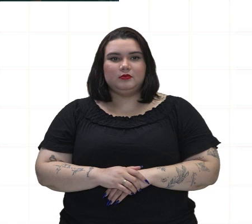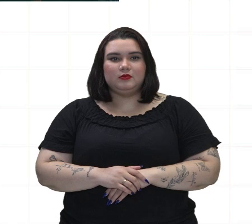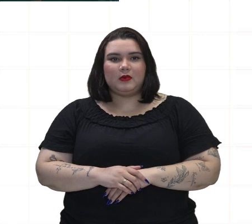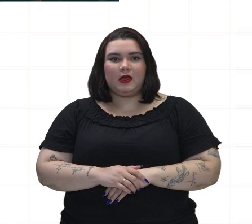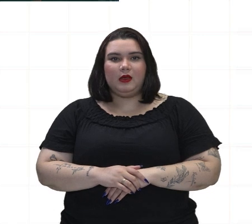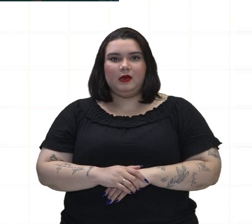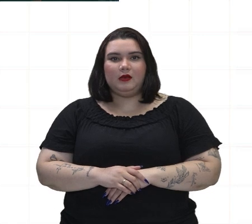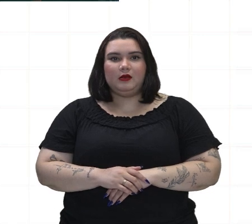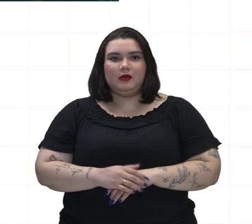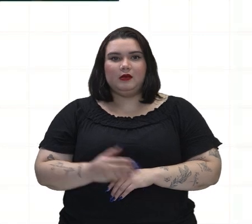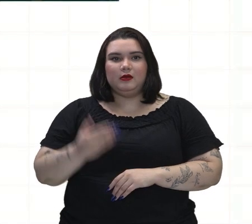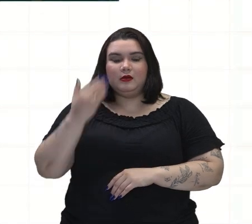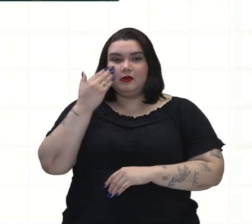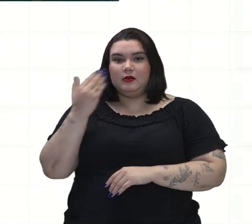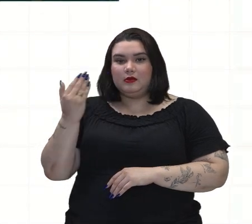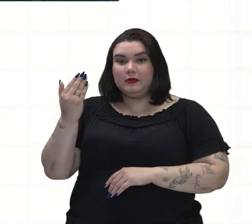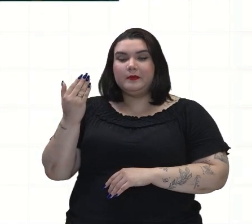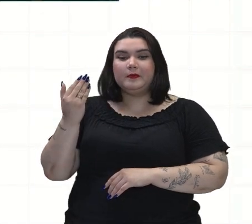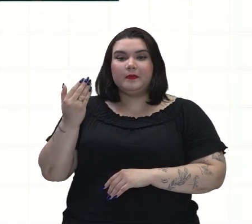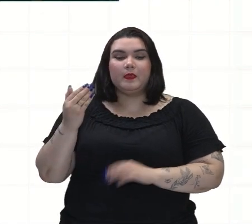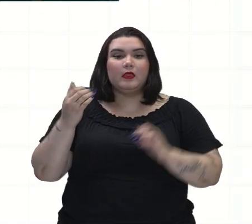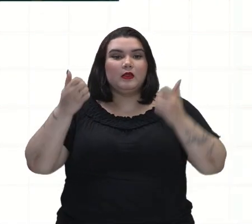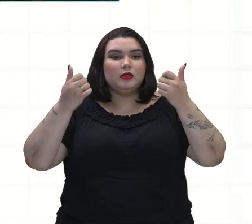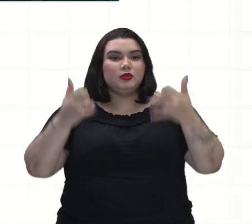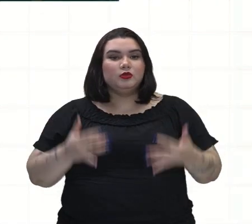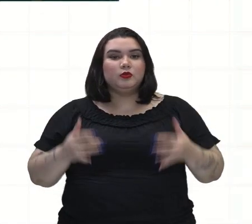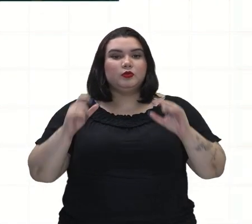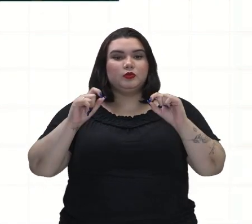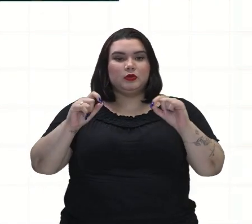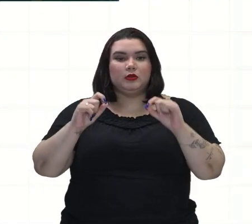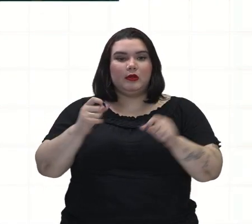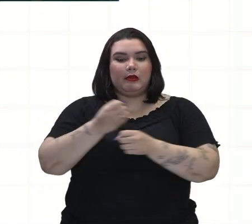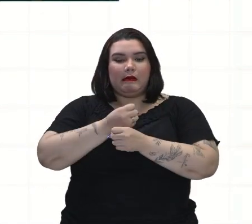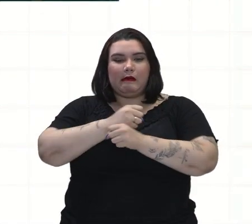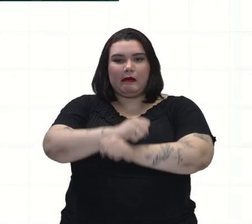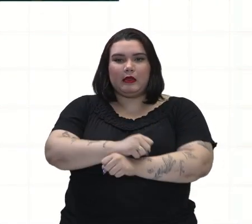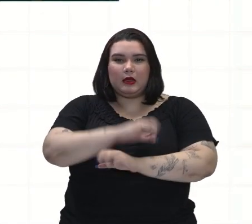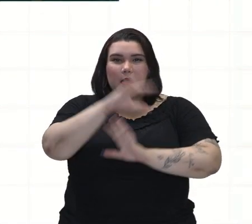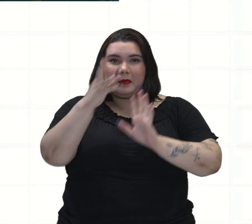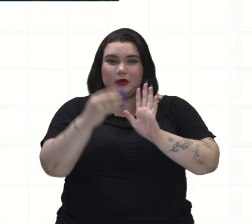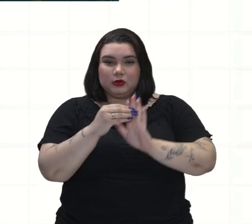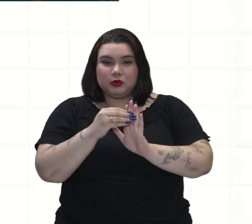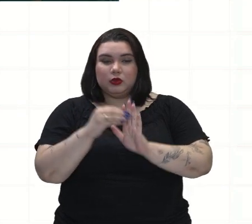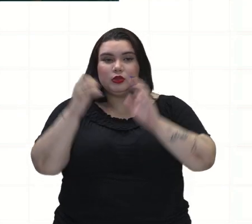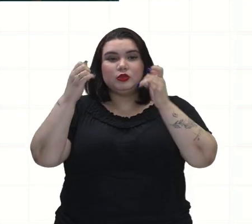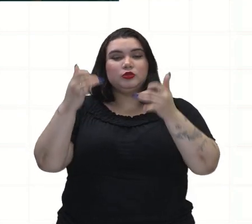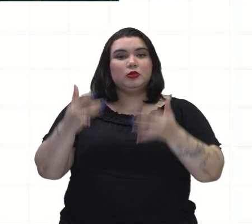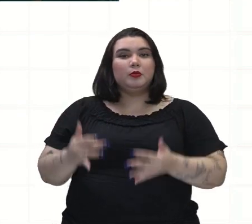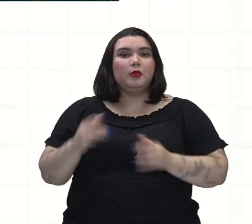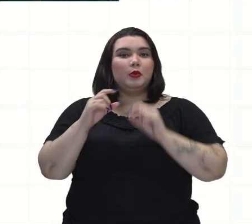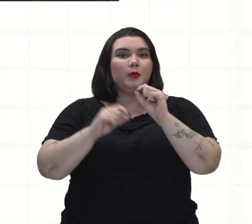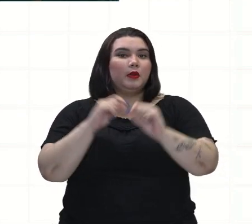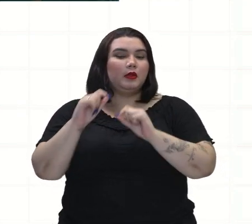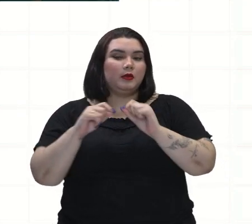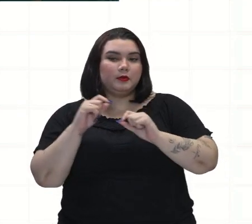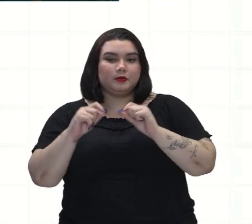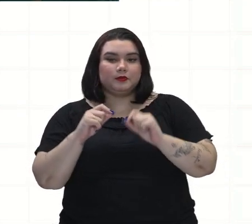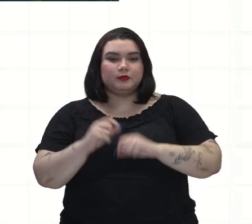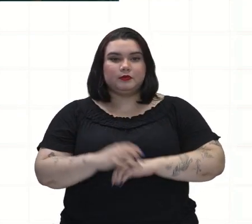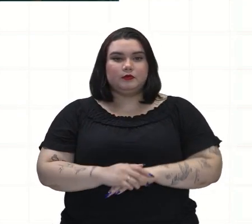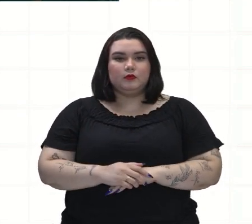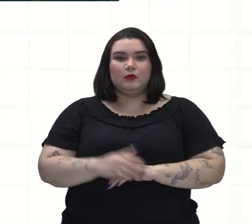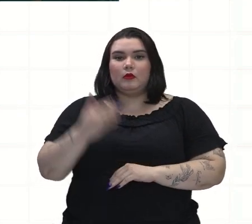Dentro da lógica, né, escravocrata amazônica, você vai ter